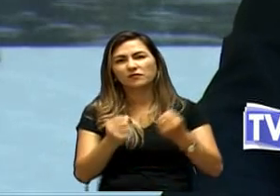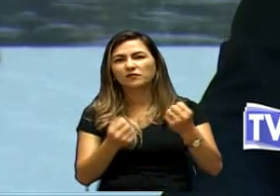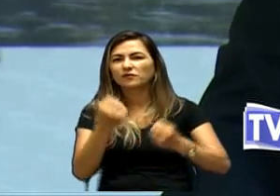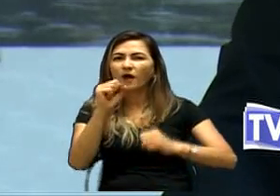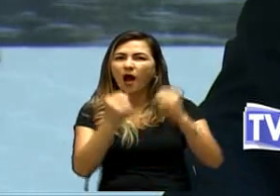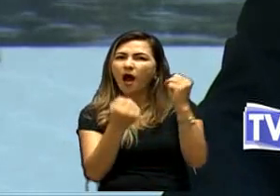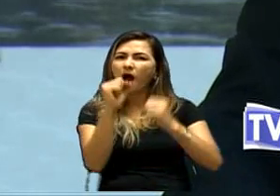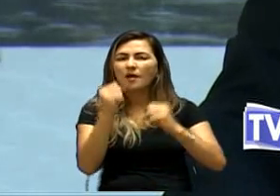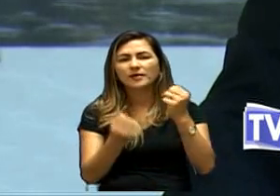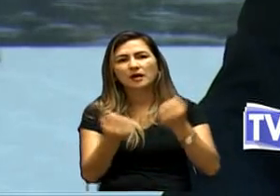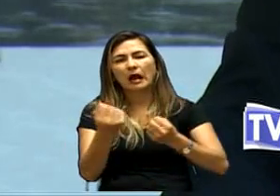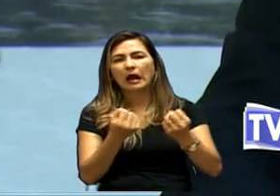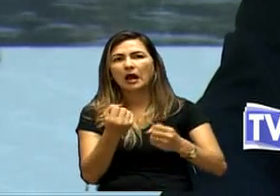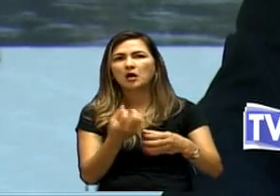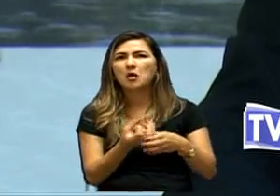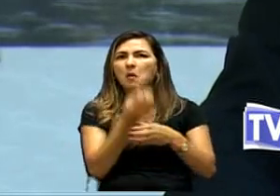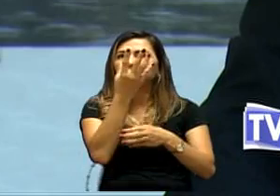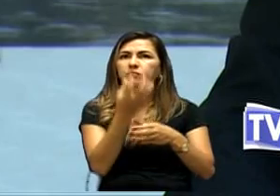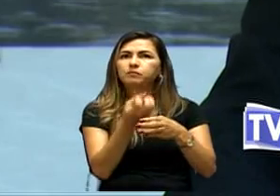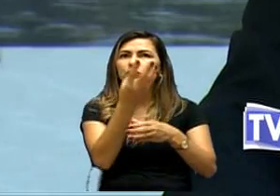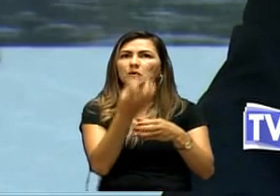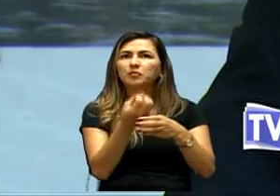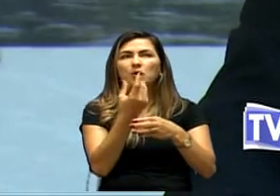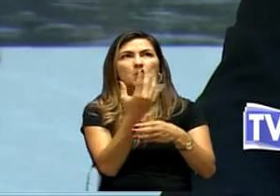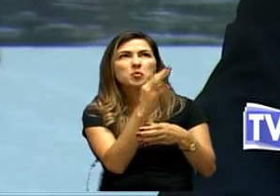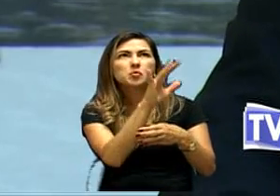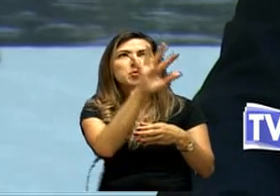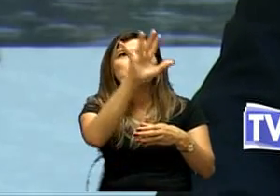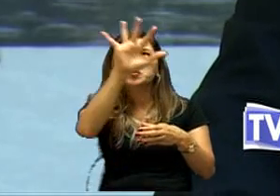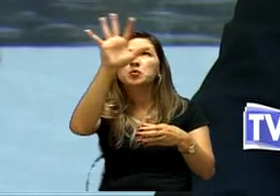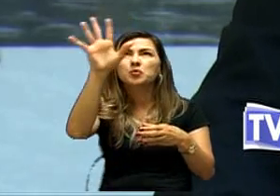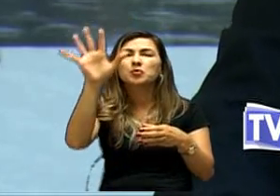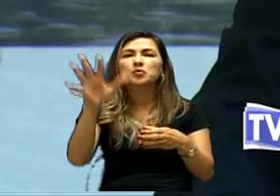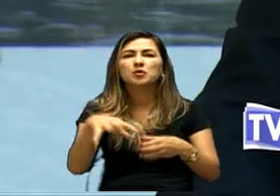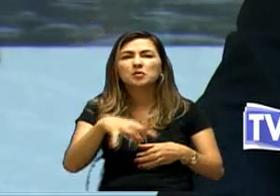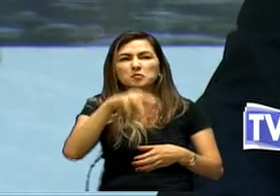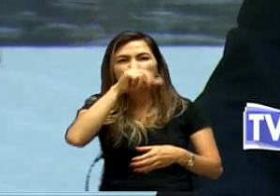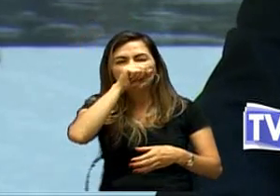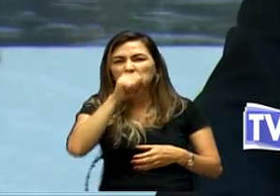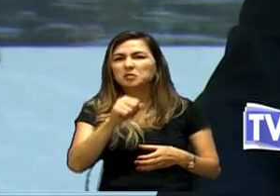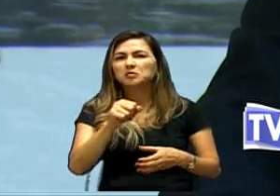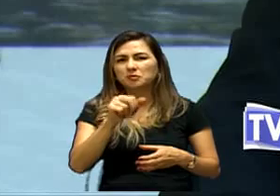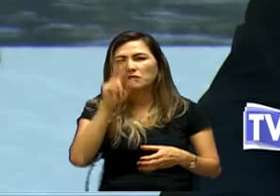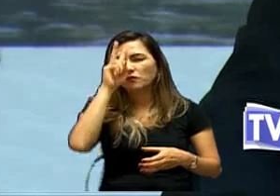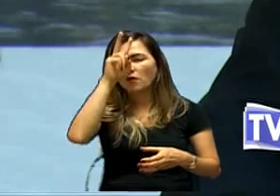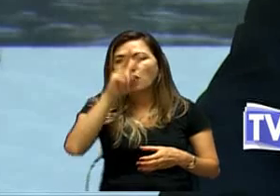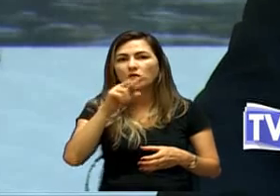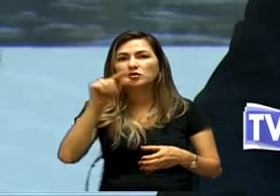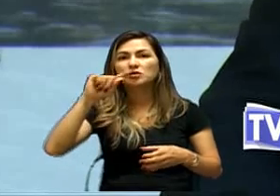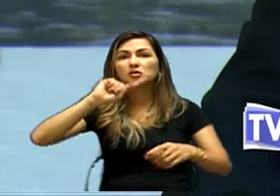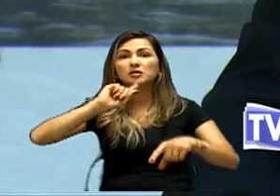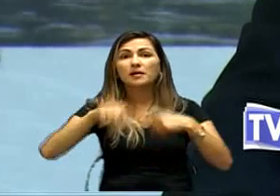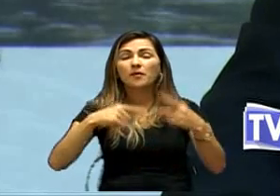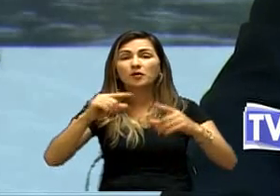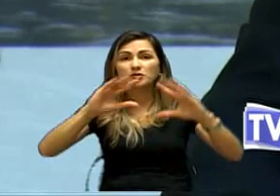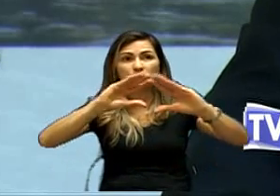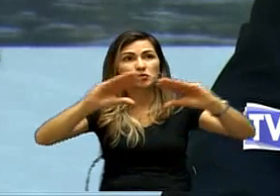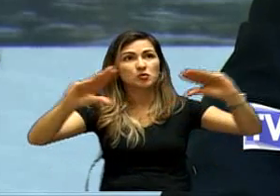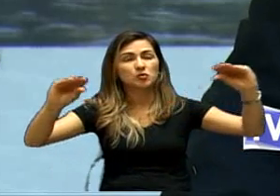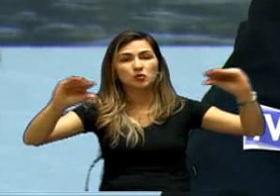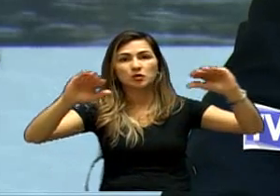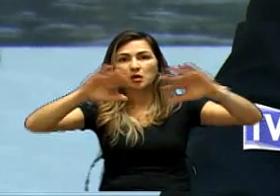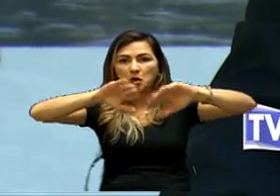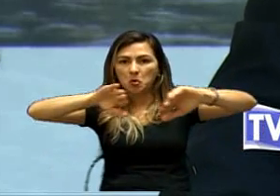uma manta que existe para evitar que o raio solar impacte diretamente toda a vida do planeta,